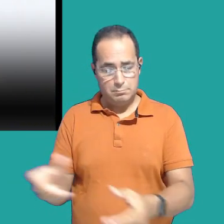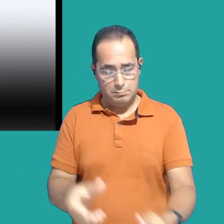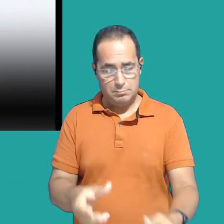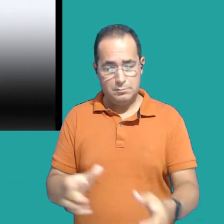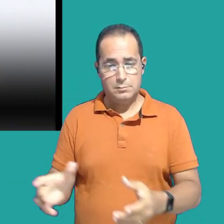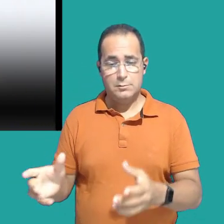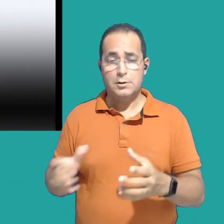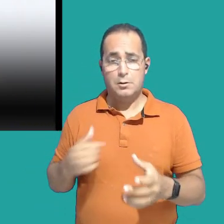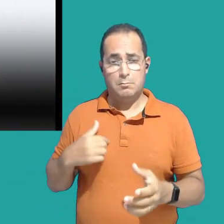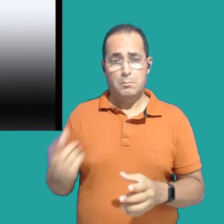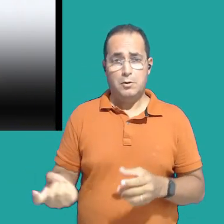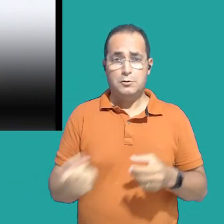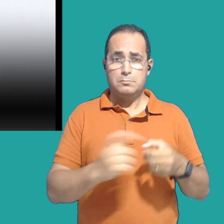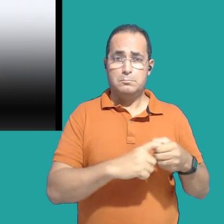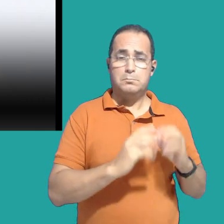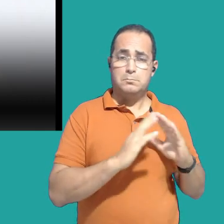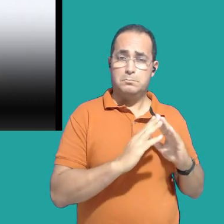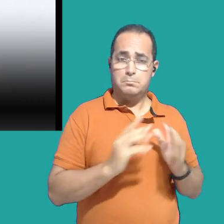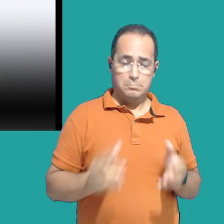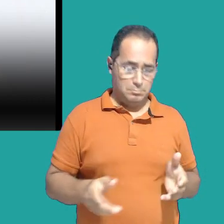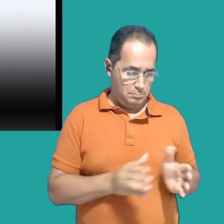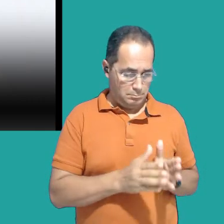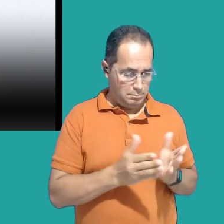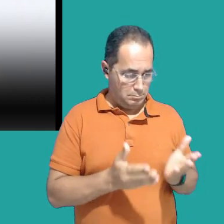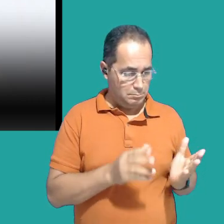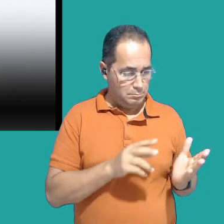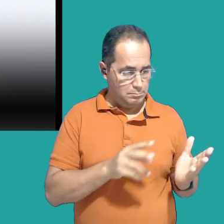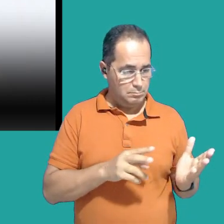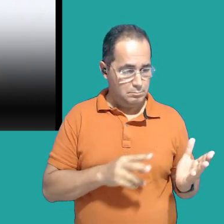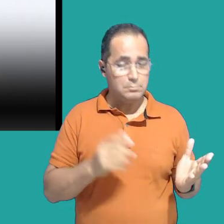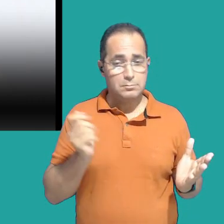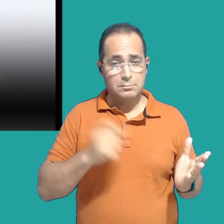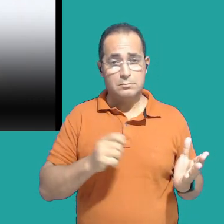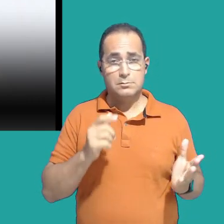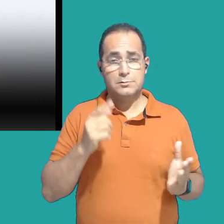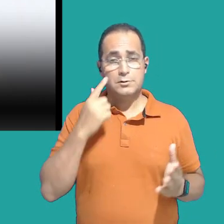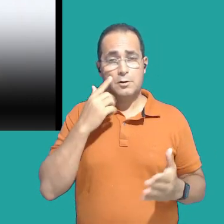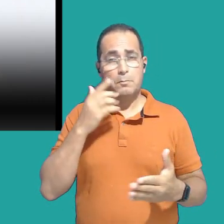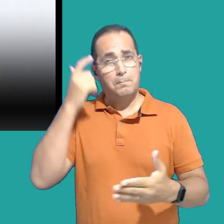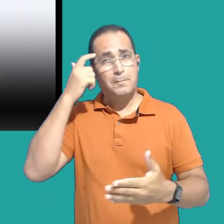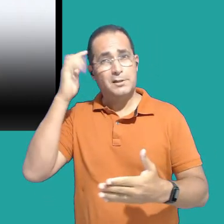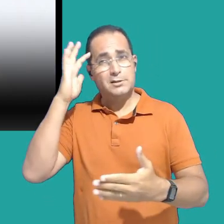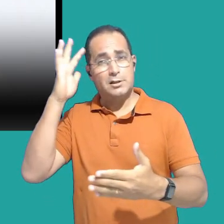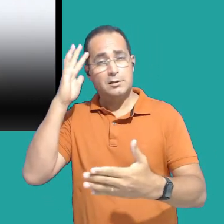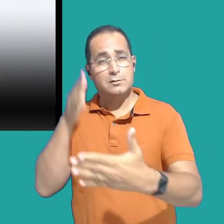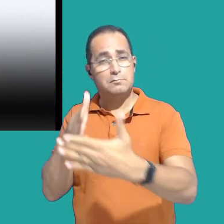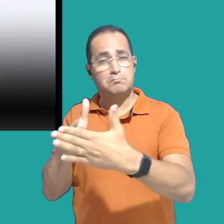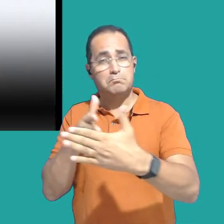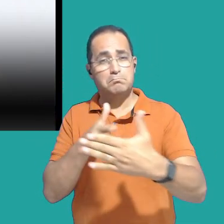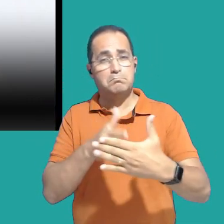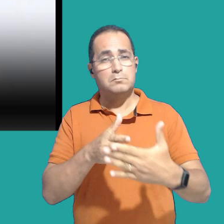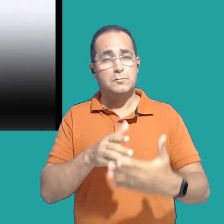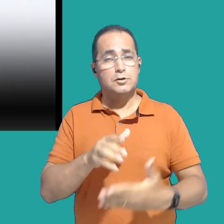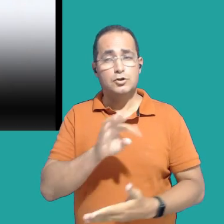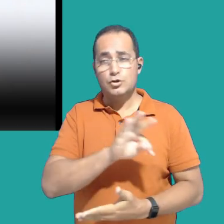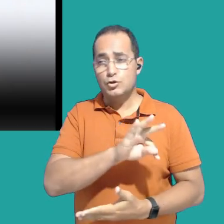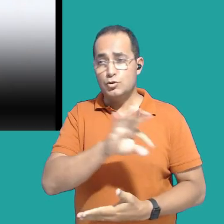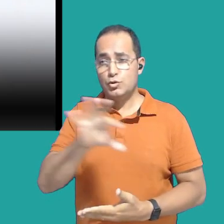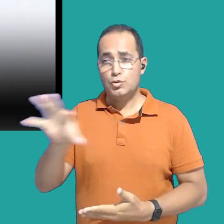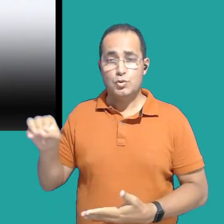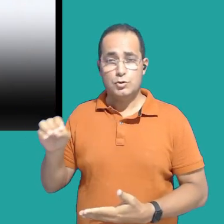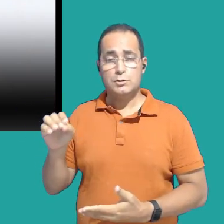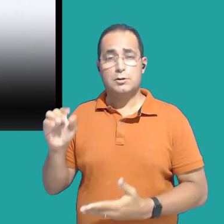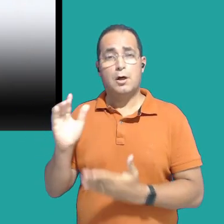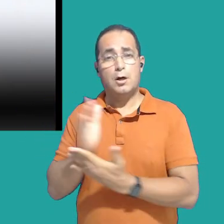eu faço minha leitura, eu posso levar para casa. Então, pensar realmente nas barreiras, em todas